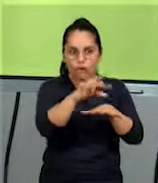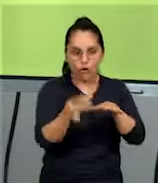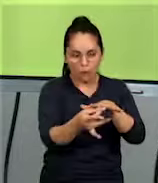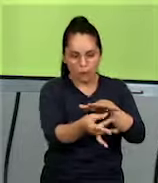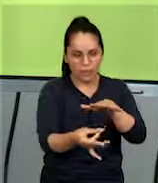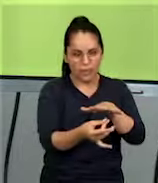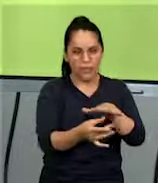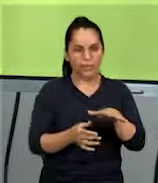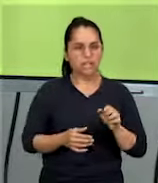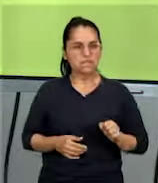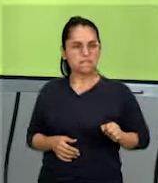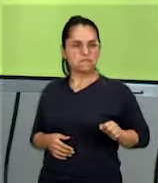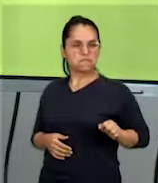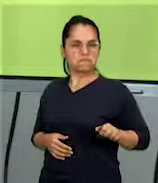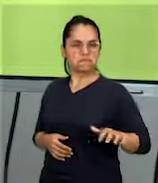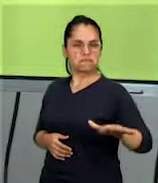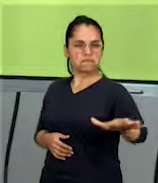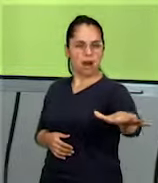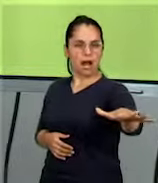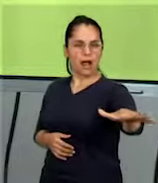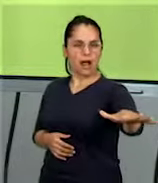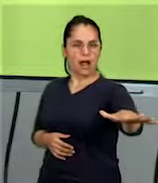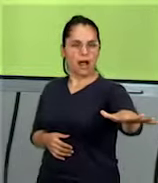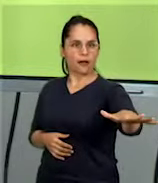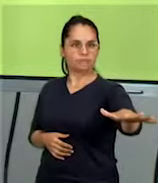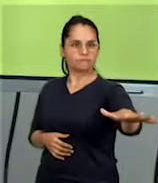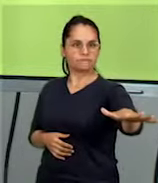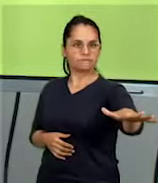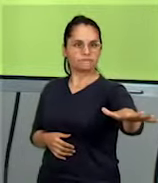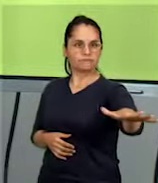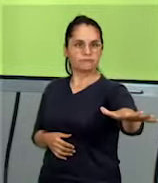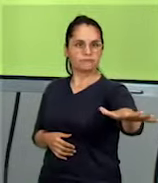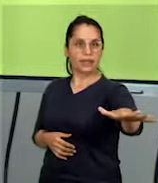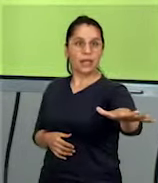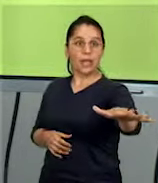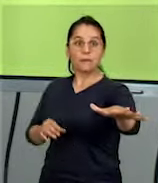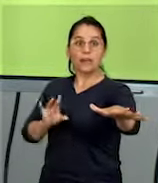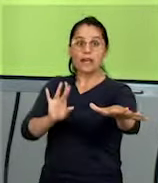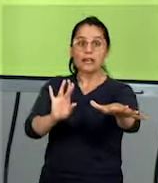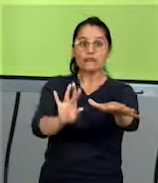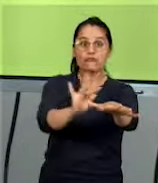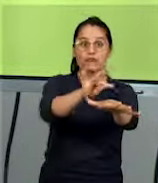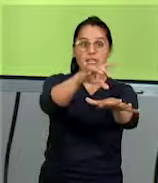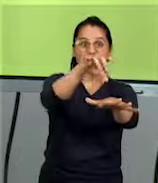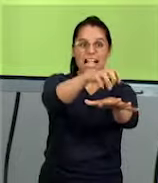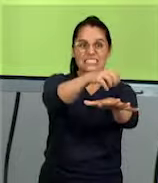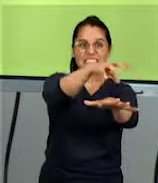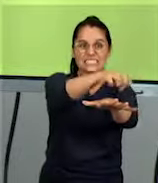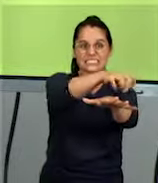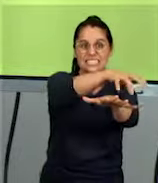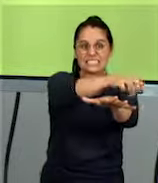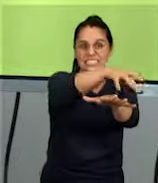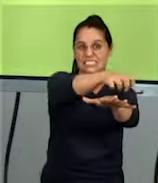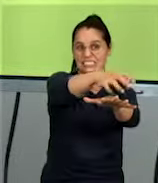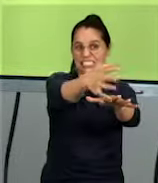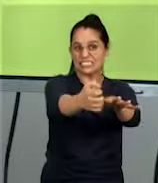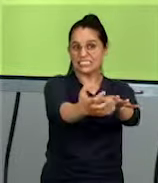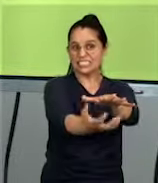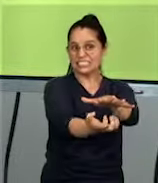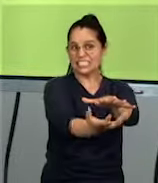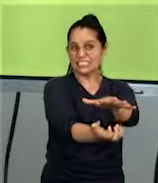ele coloca a mão dentro dessa luva para que as formigas mordam a mão desse